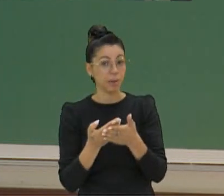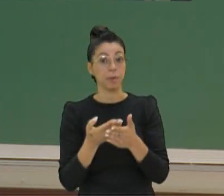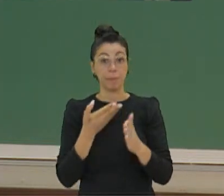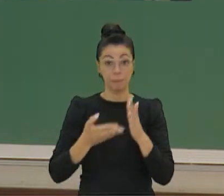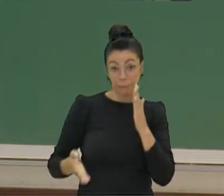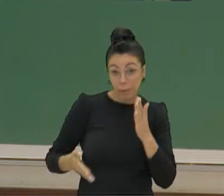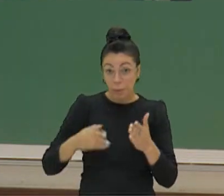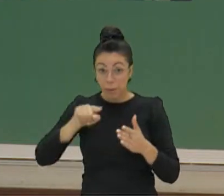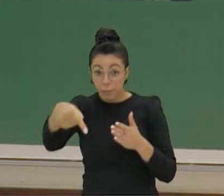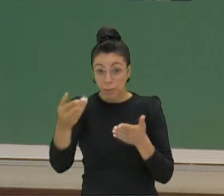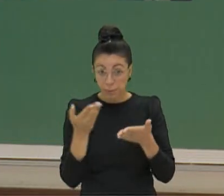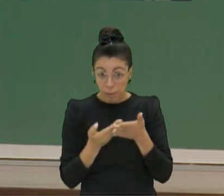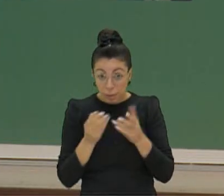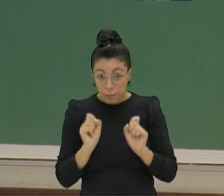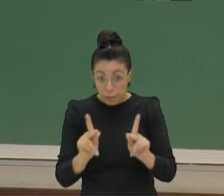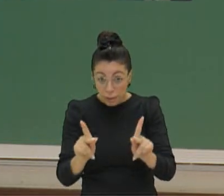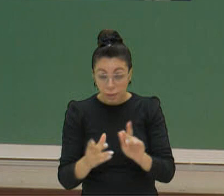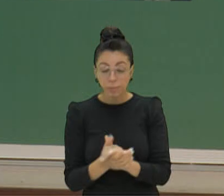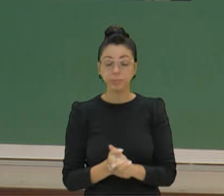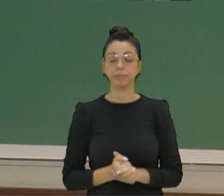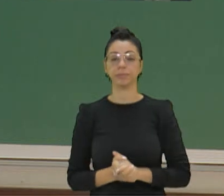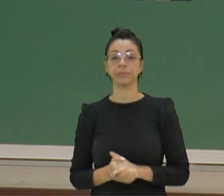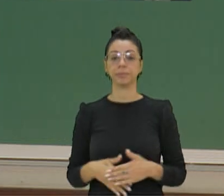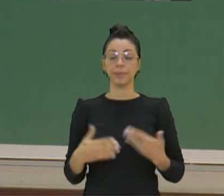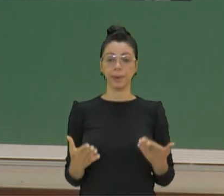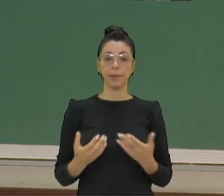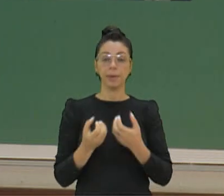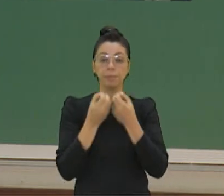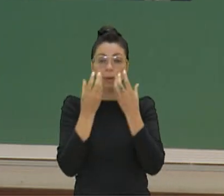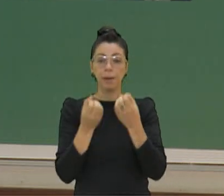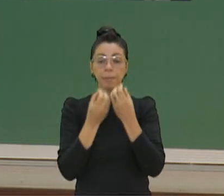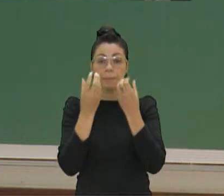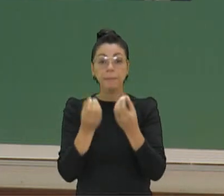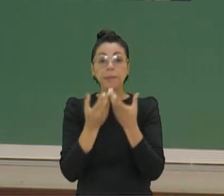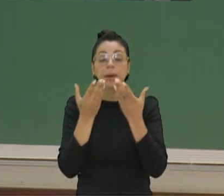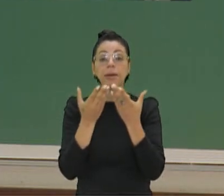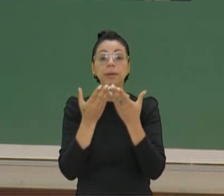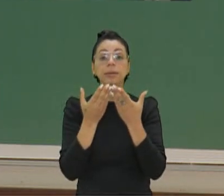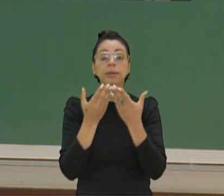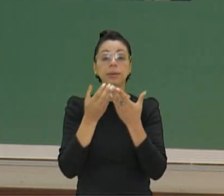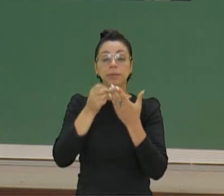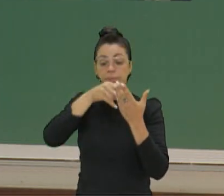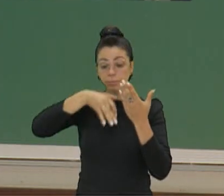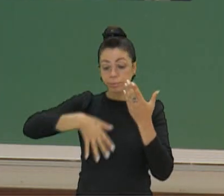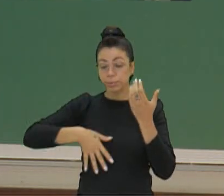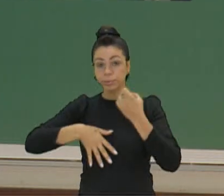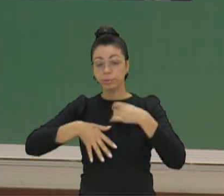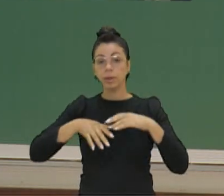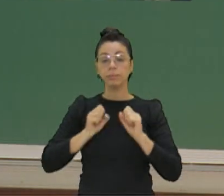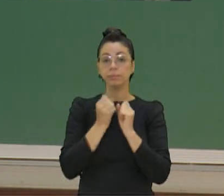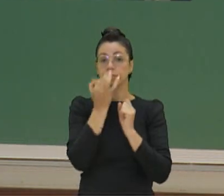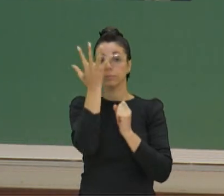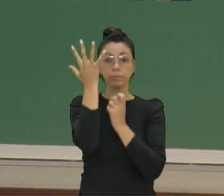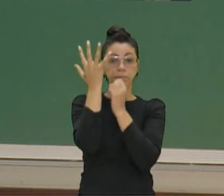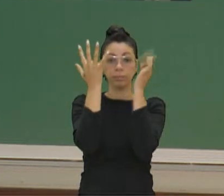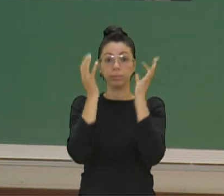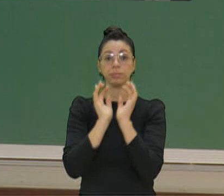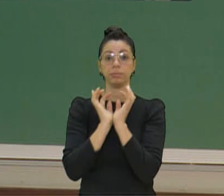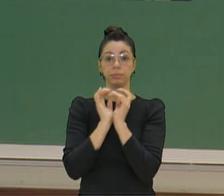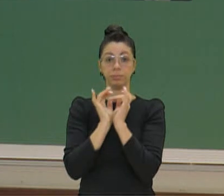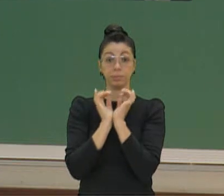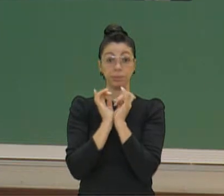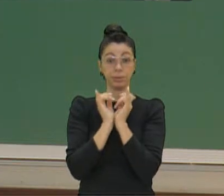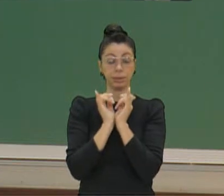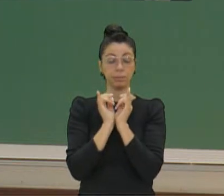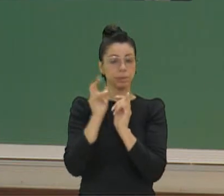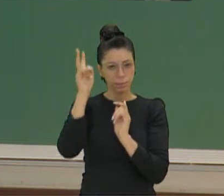próxima aula. Os impulsos nervosos gerados por esses fotorreceptores são transmitidos ao cérebro.